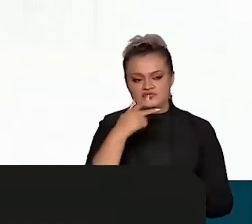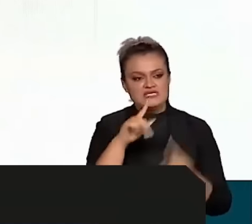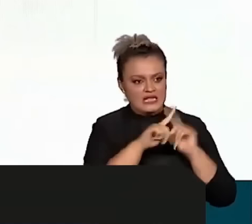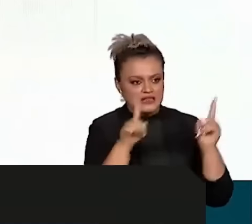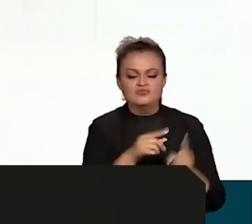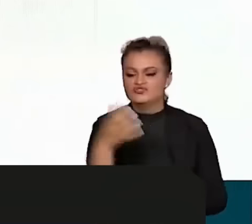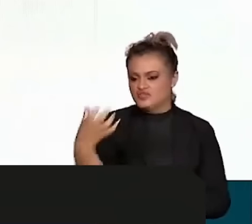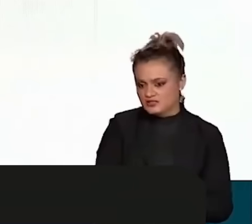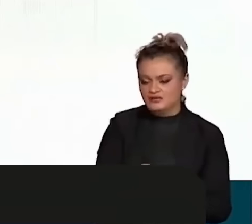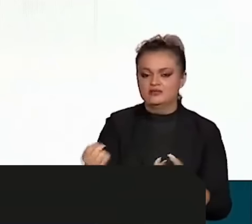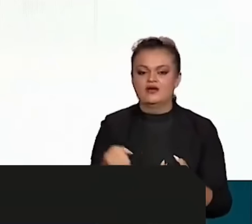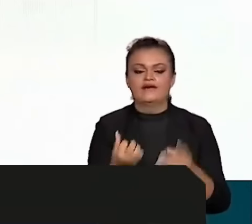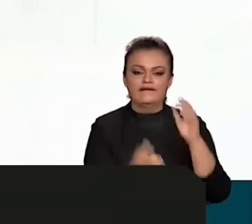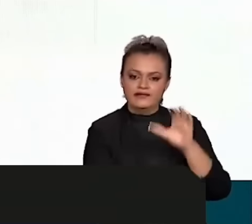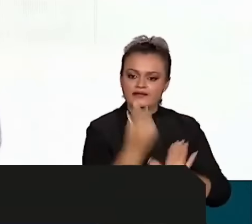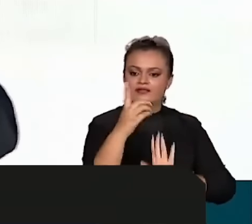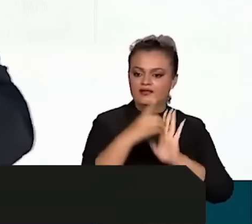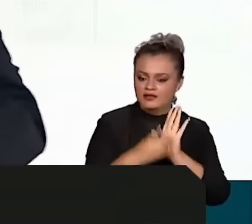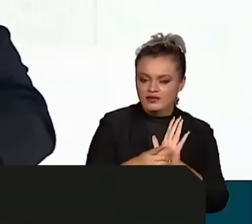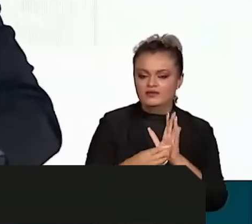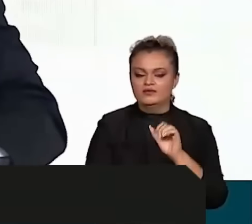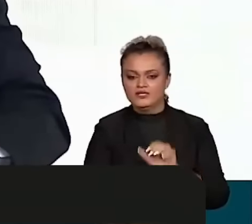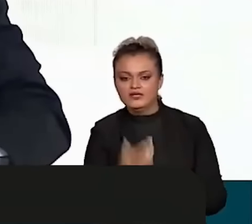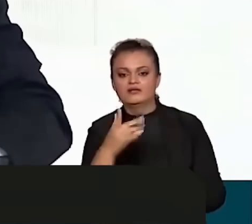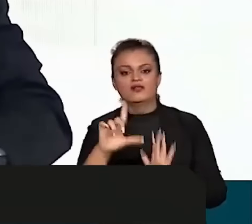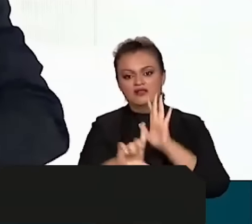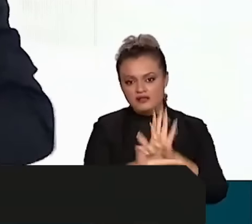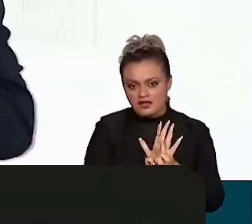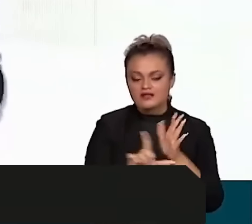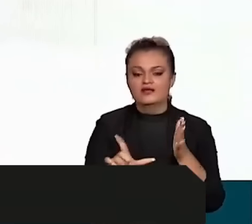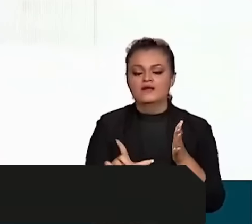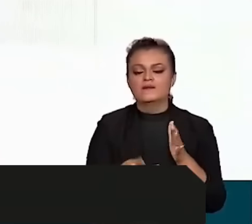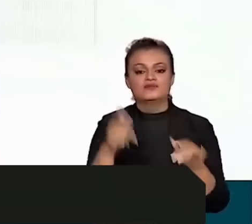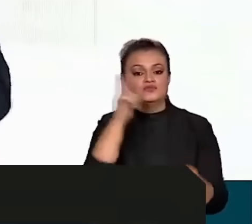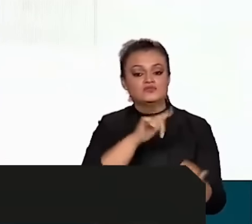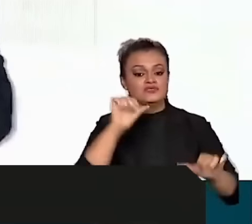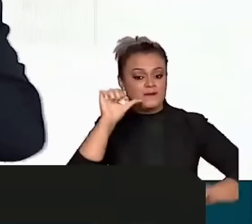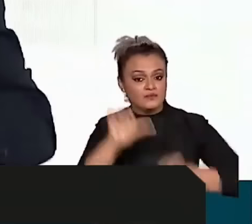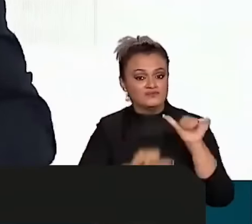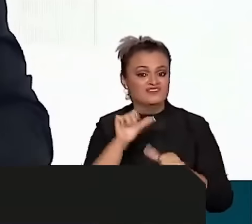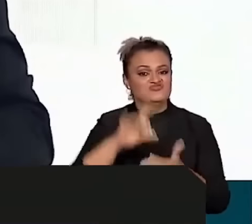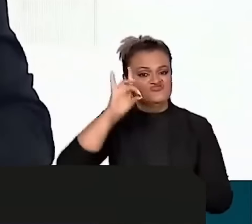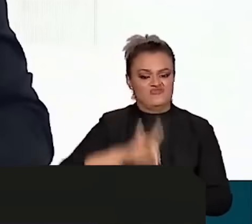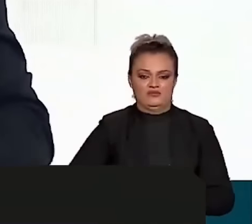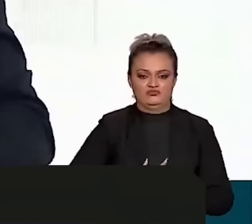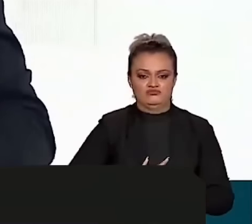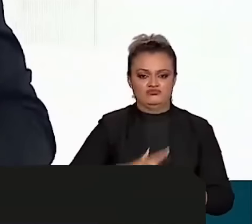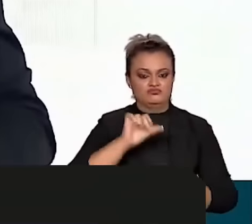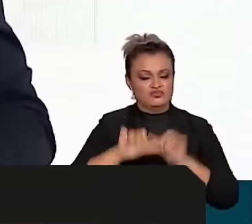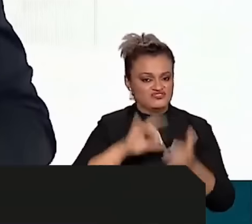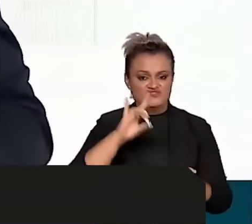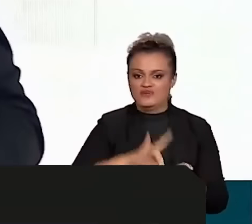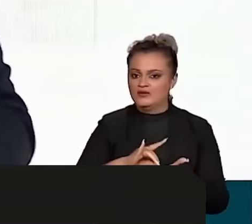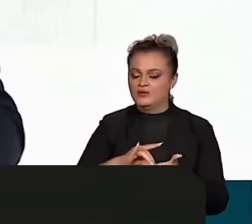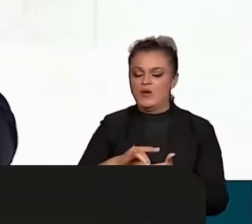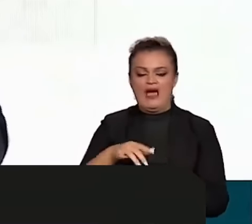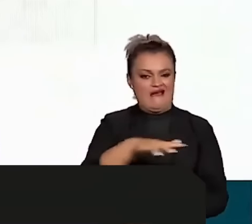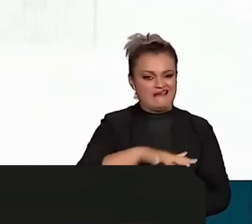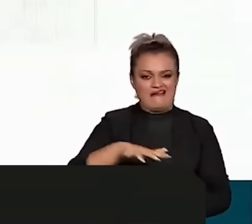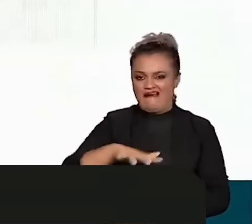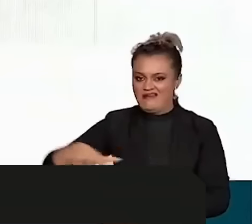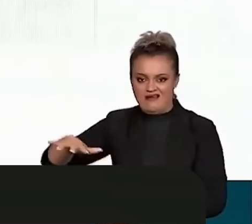lei de pesquisa clínica, que vai entrar em vigor no dia 28 deste mês, ela estipula o prazo de 90 dias para